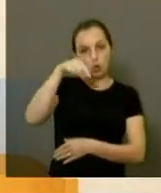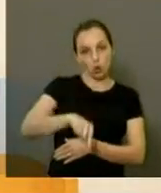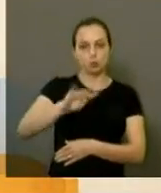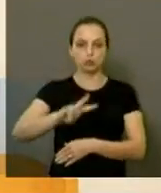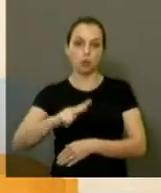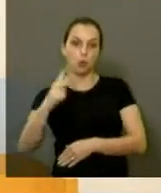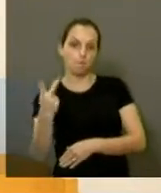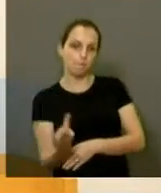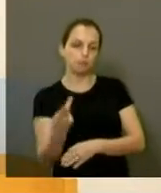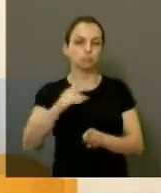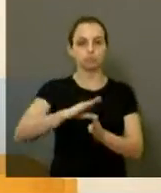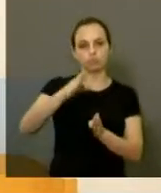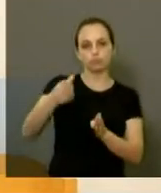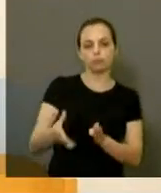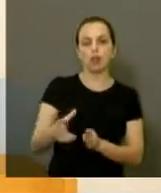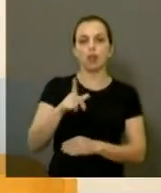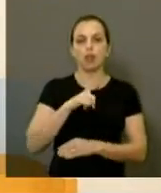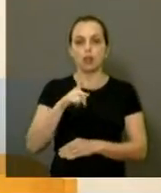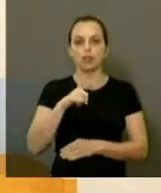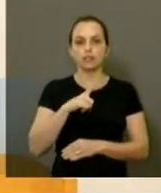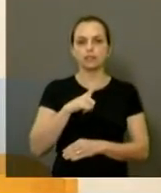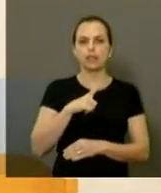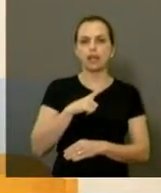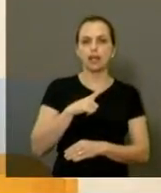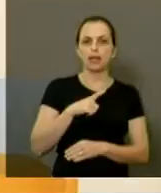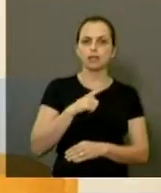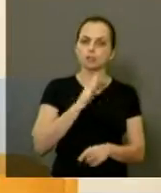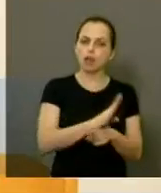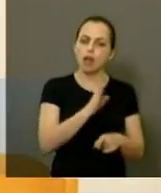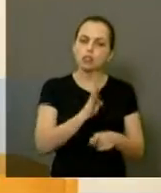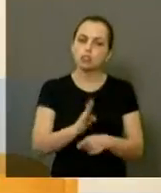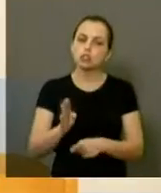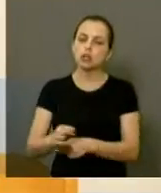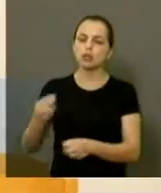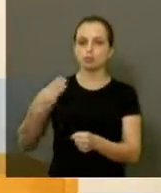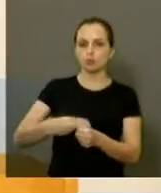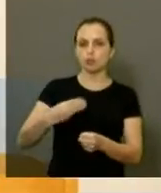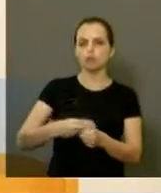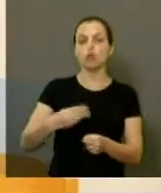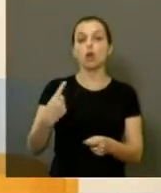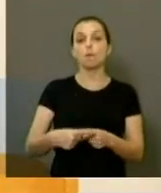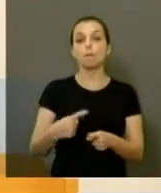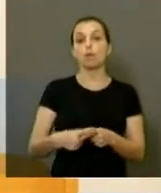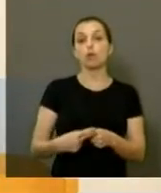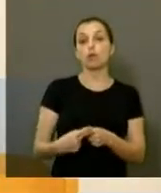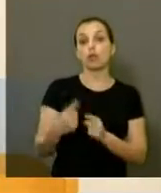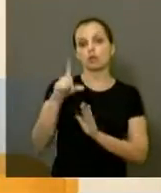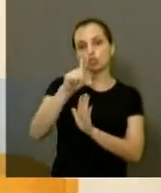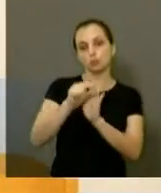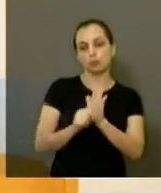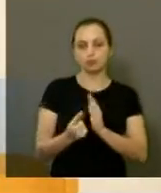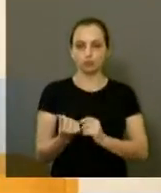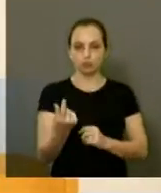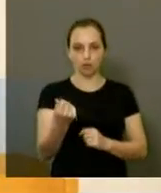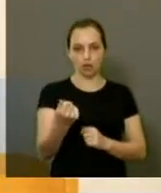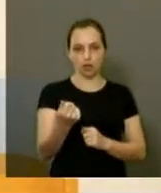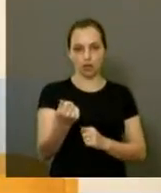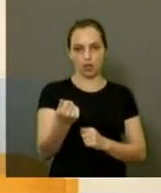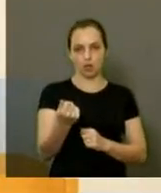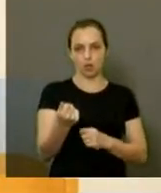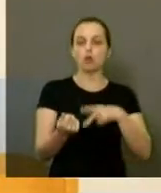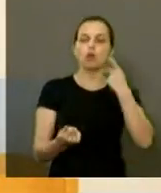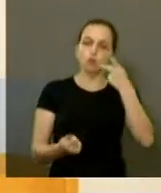casa, teriam dado uma grande contribuição para o município, porque fez o município economizar dinheiro, de que